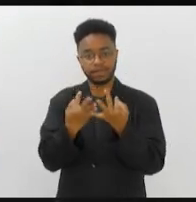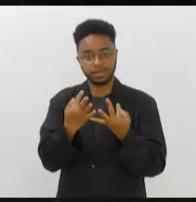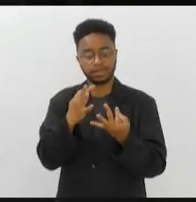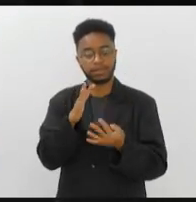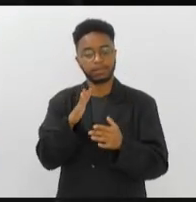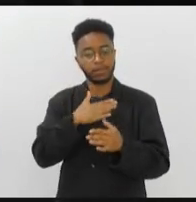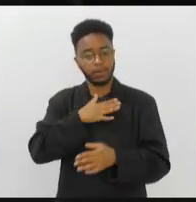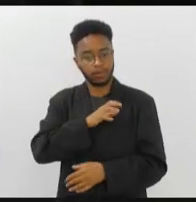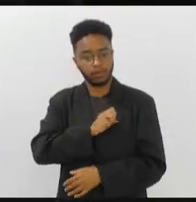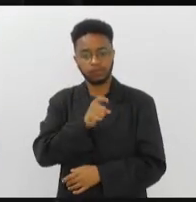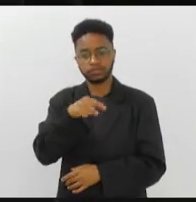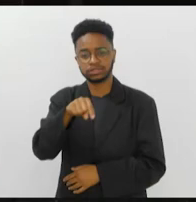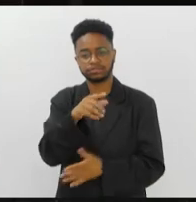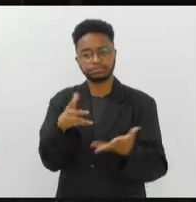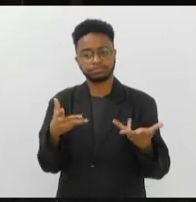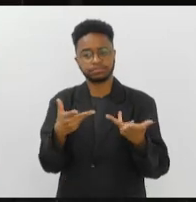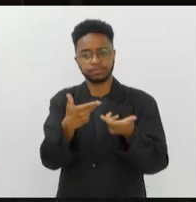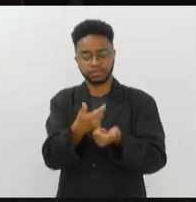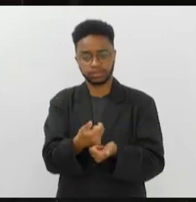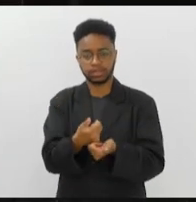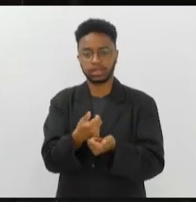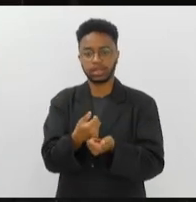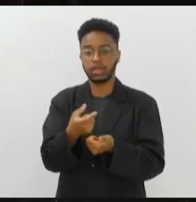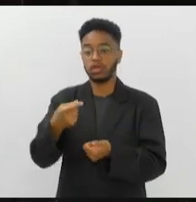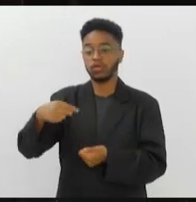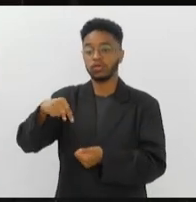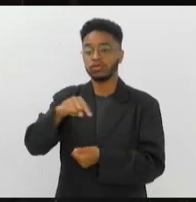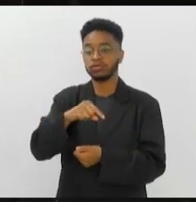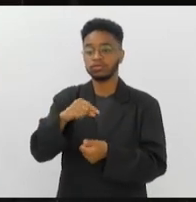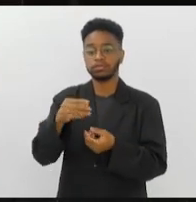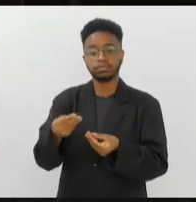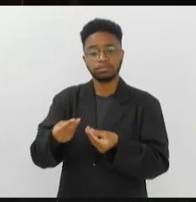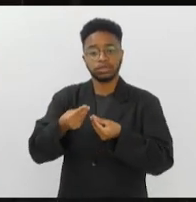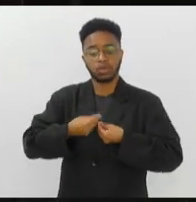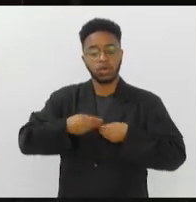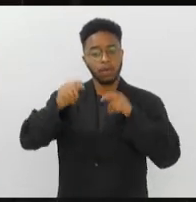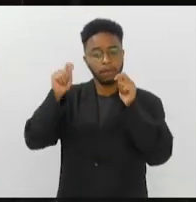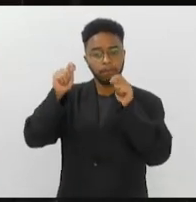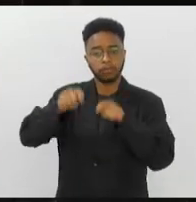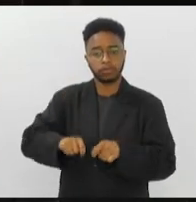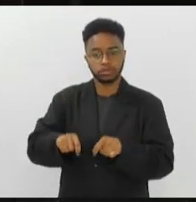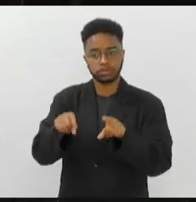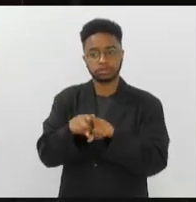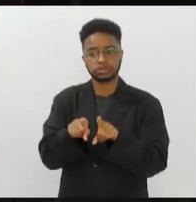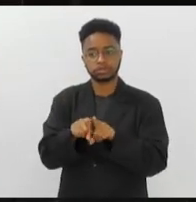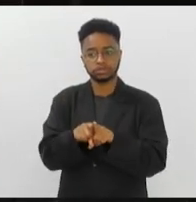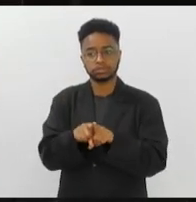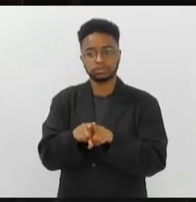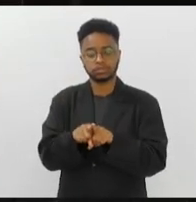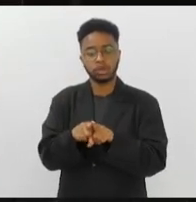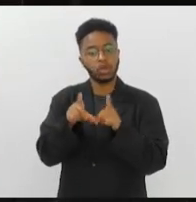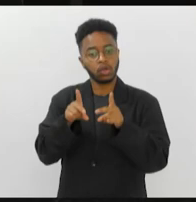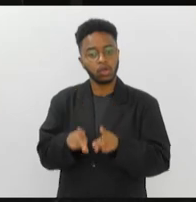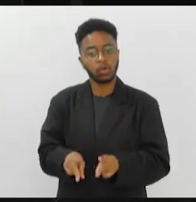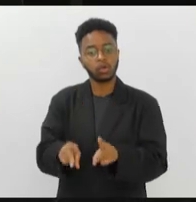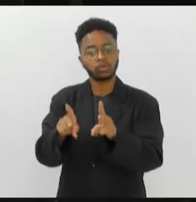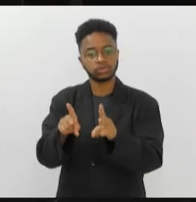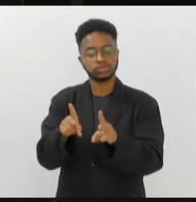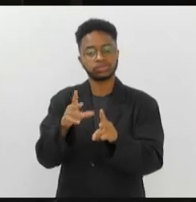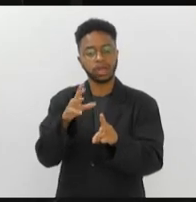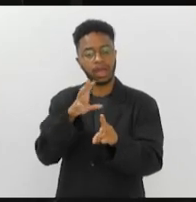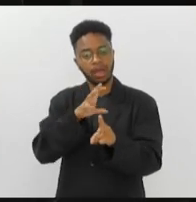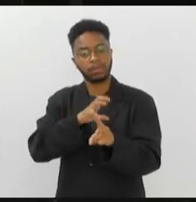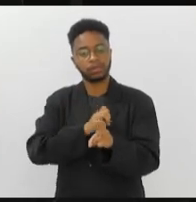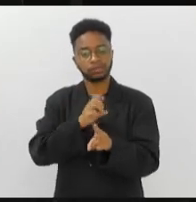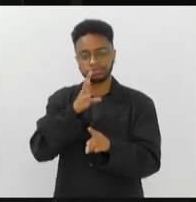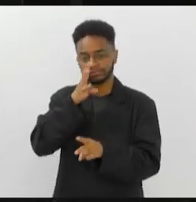Vocês são incríveis. Vocês me dão, inclusive, toda a possibilidade de ainda continuar com paixão e resistência